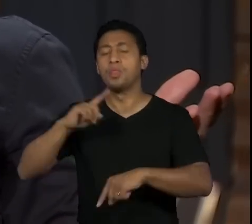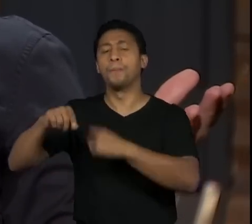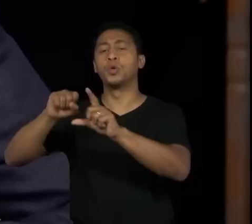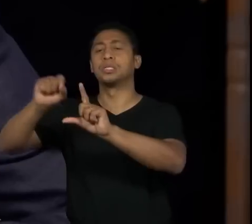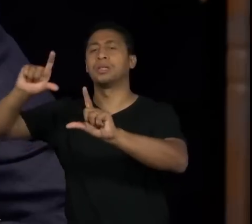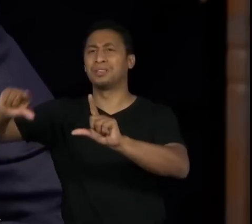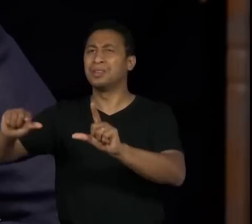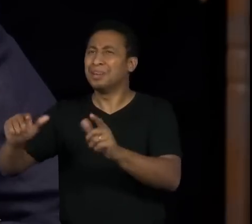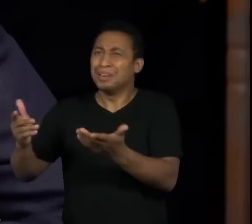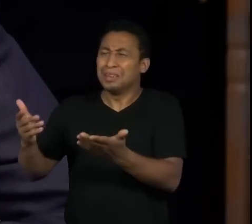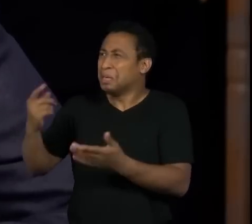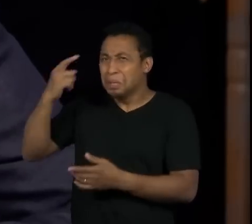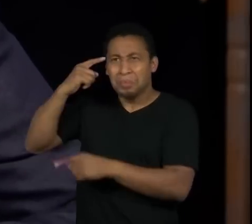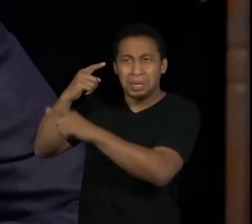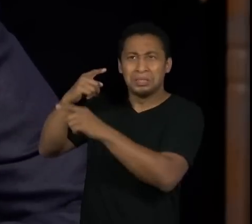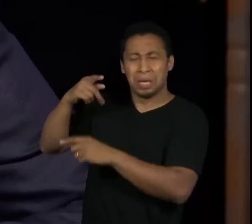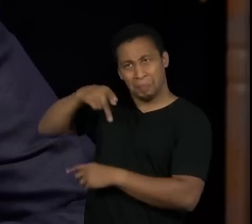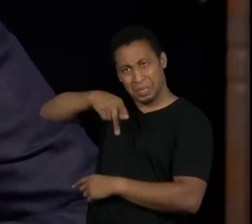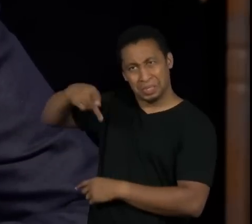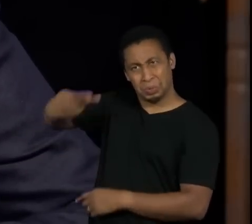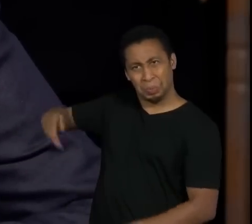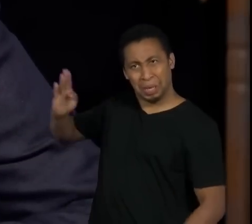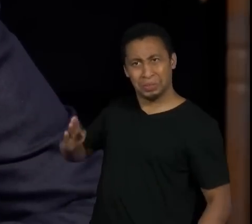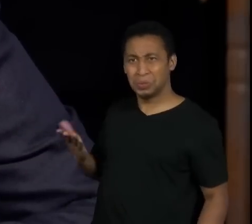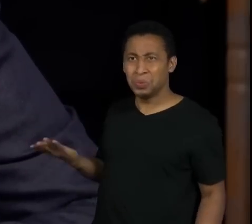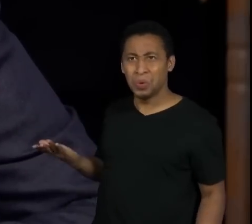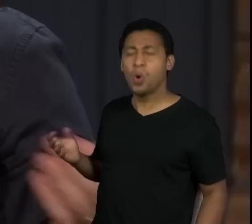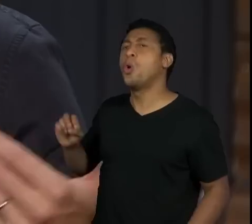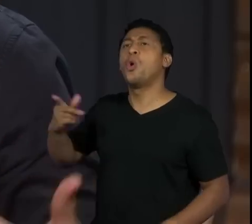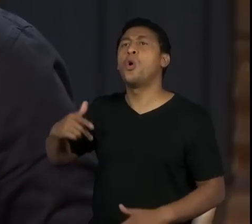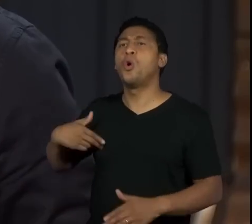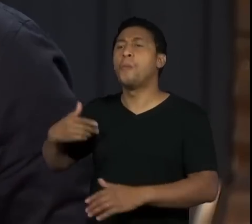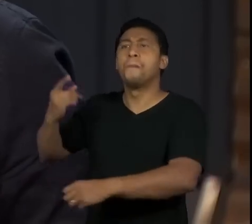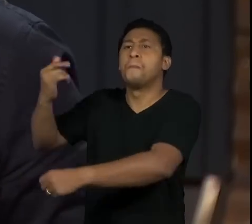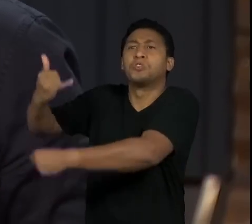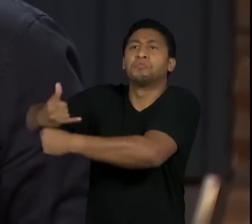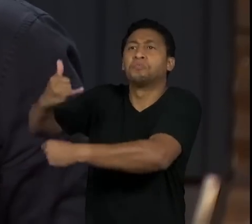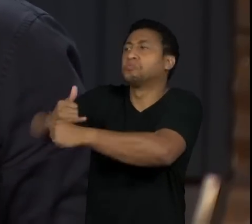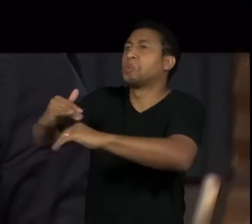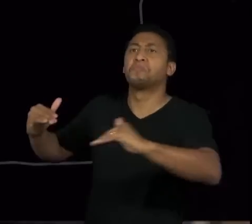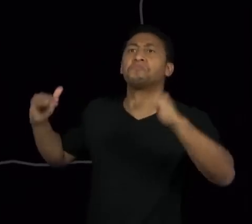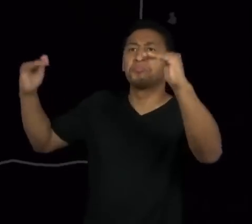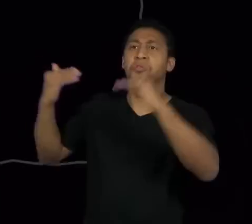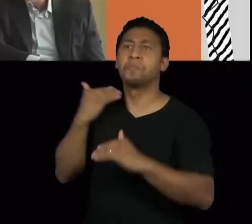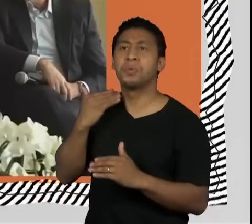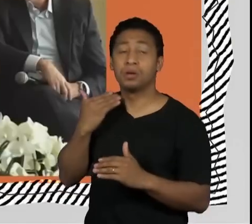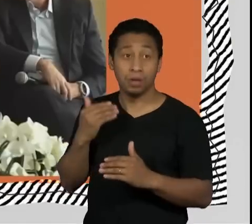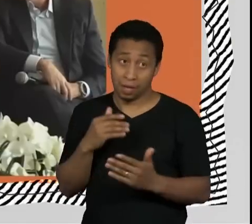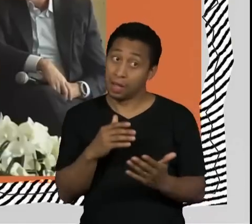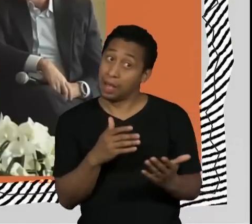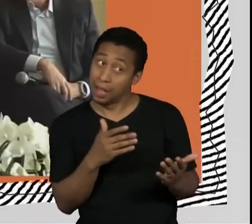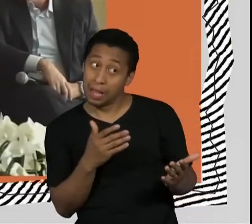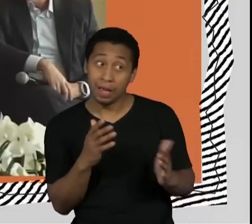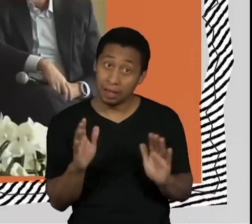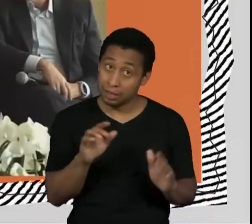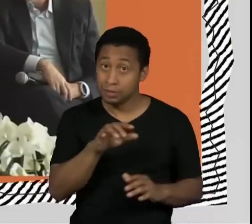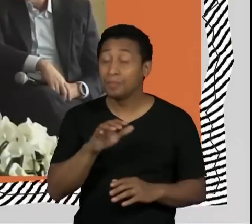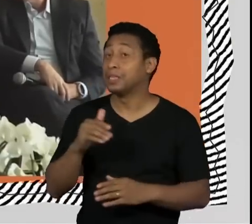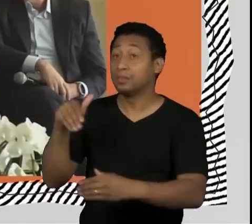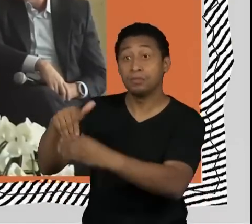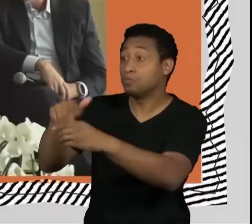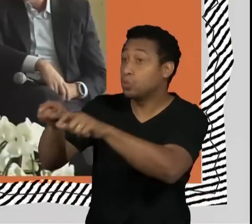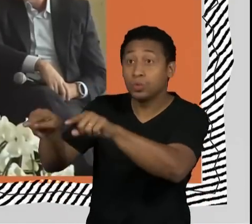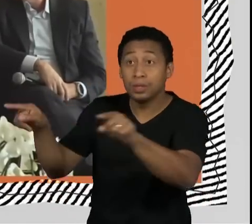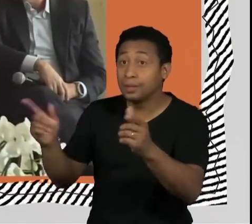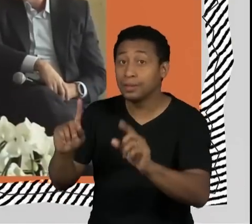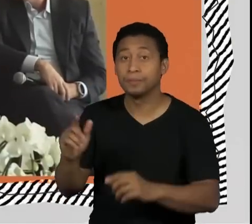banco? Ele tá gerando uma política de governo, assim, né? Mas ninguém votou nele, né? Pois é. A gente precisa que as pessoas entendam que o juros do